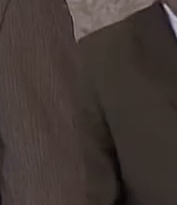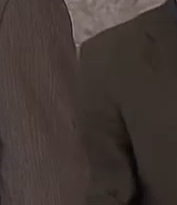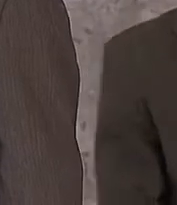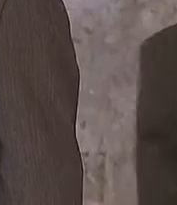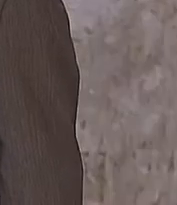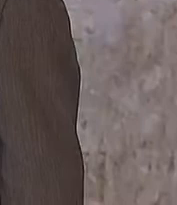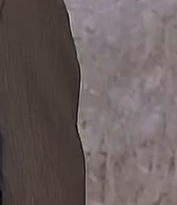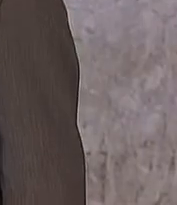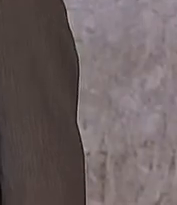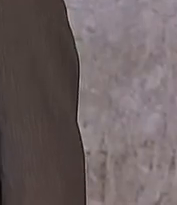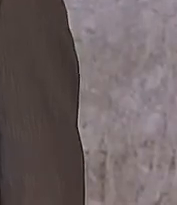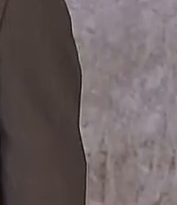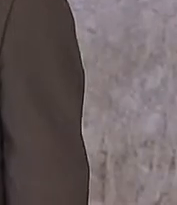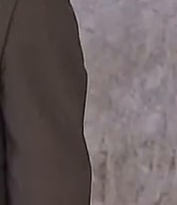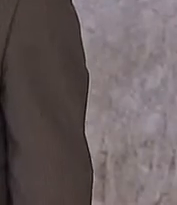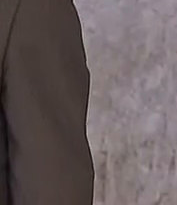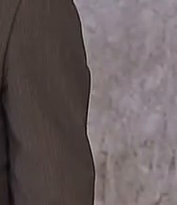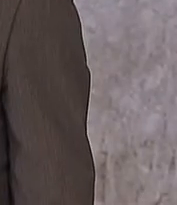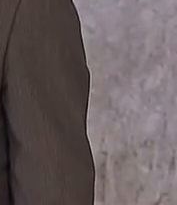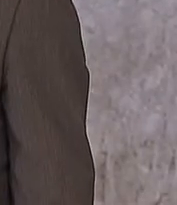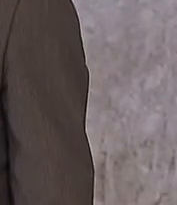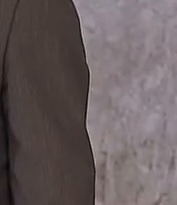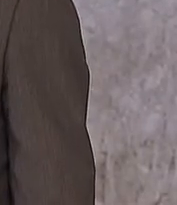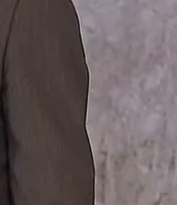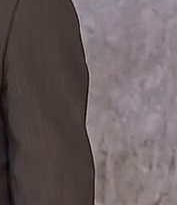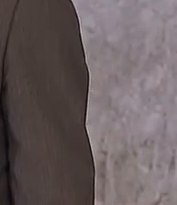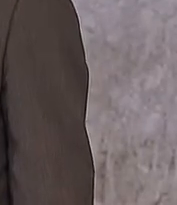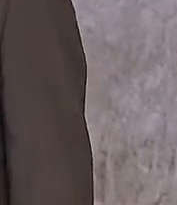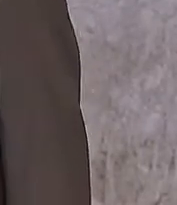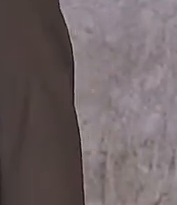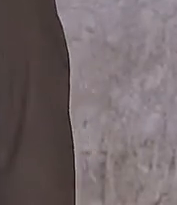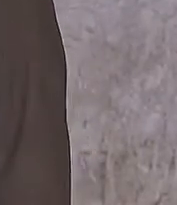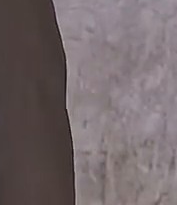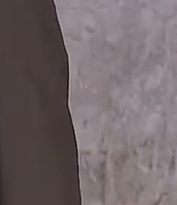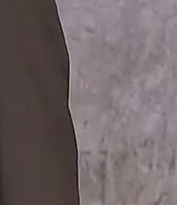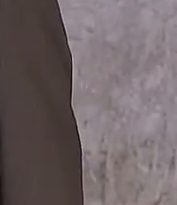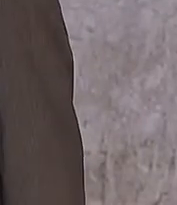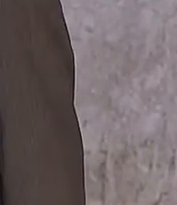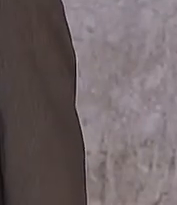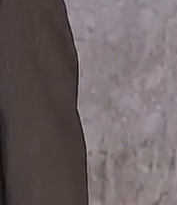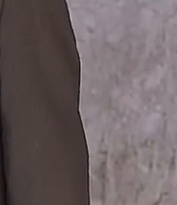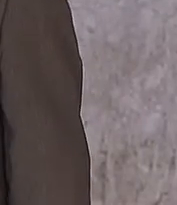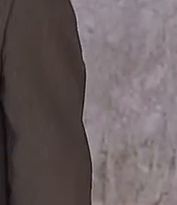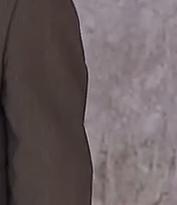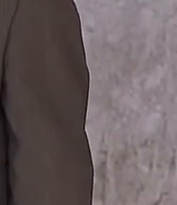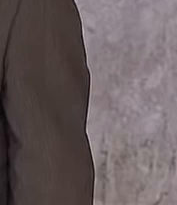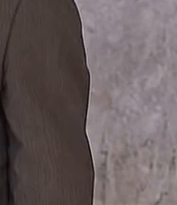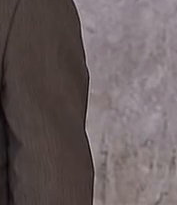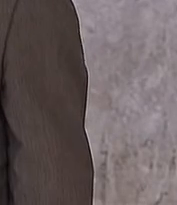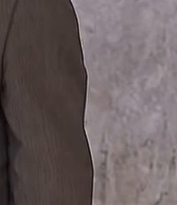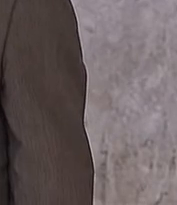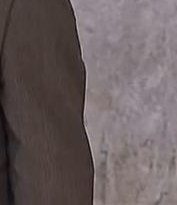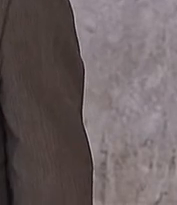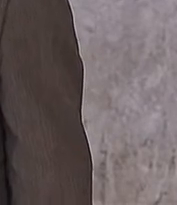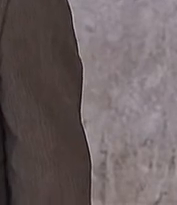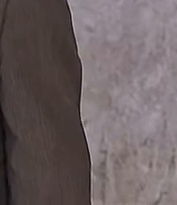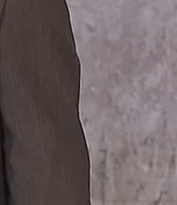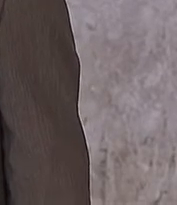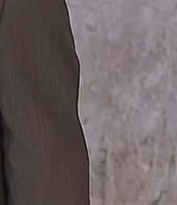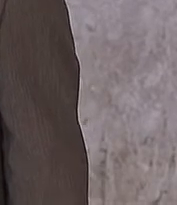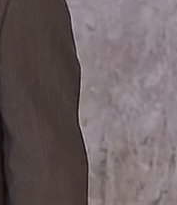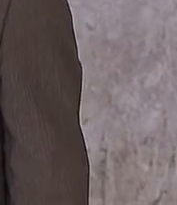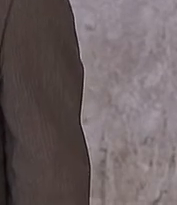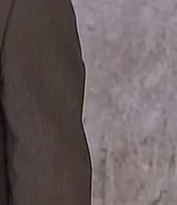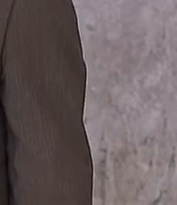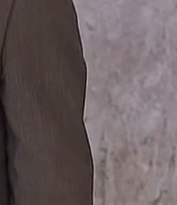Boa tarde a todos. Nós vamos começar a entrevista coletiva sobre a redução das tarifas de energia elétrica.